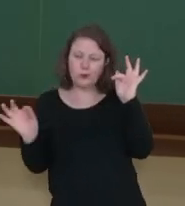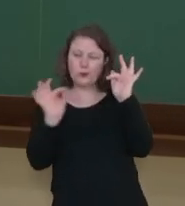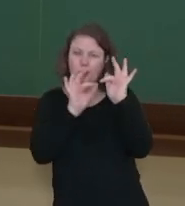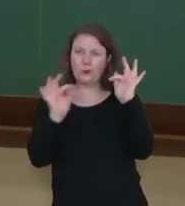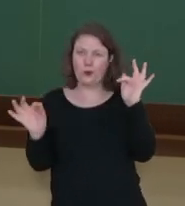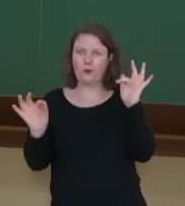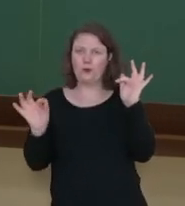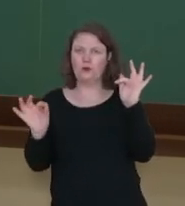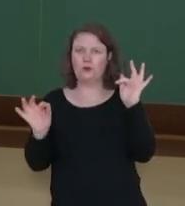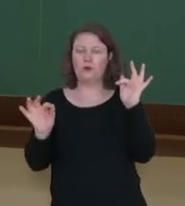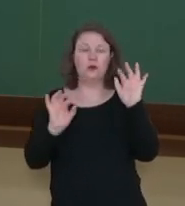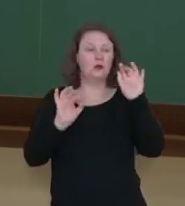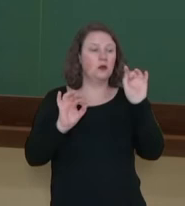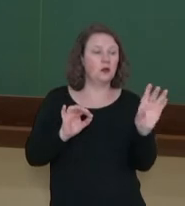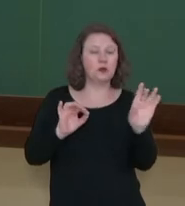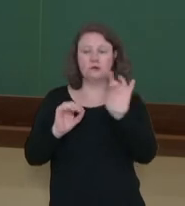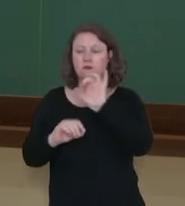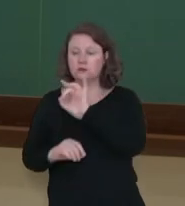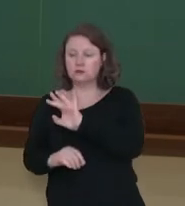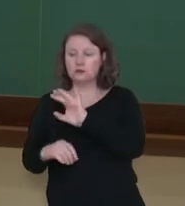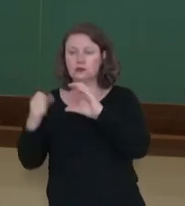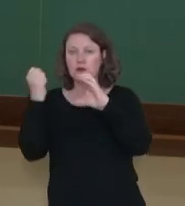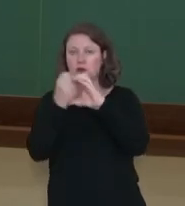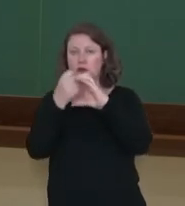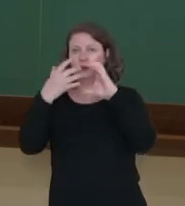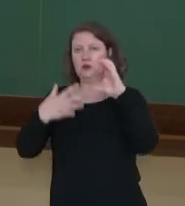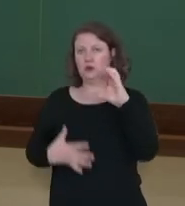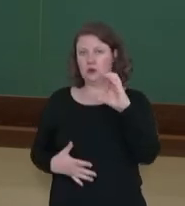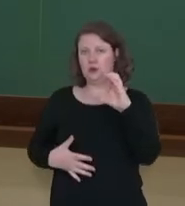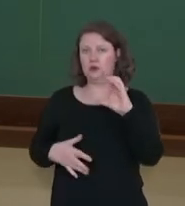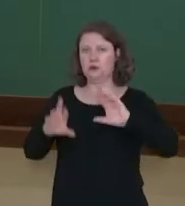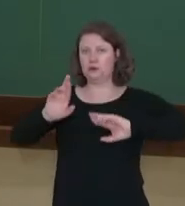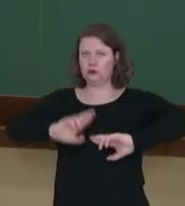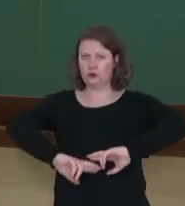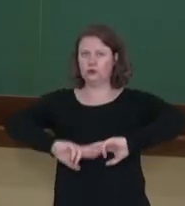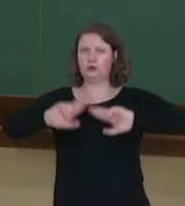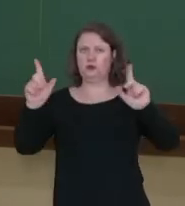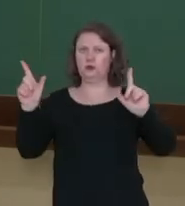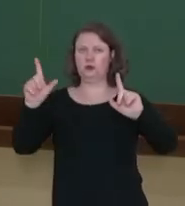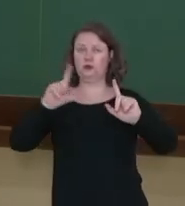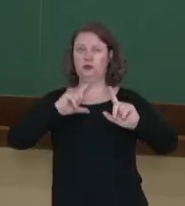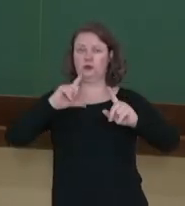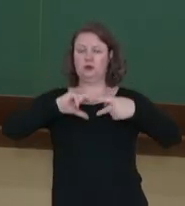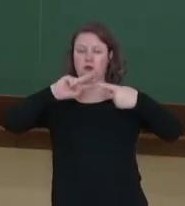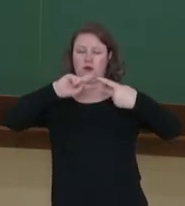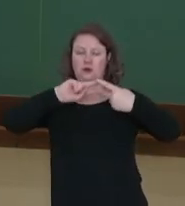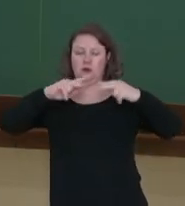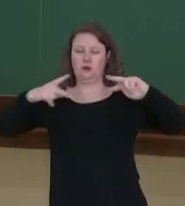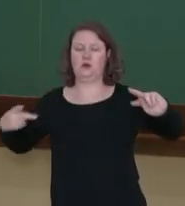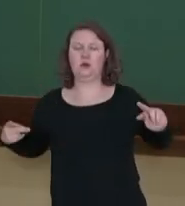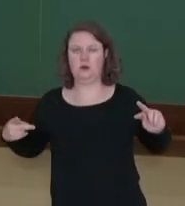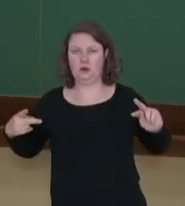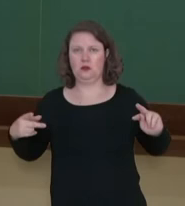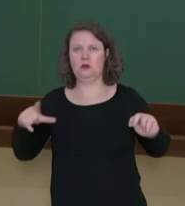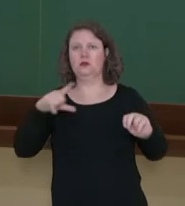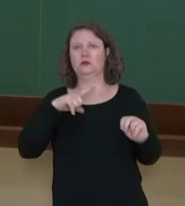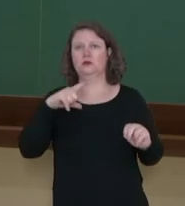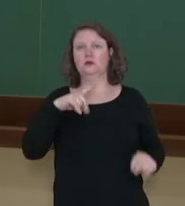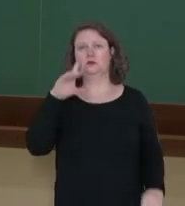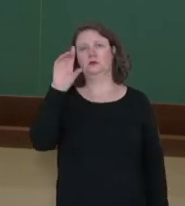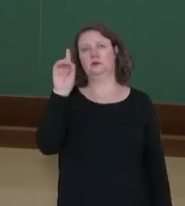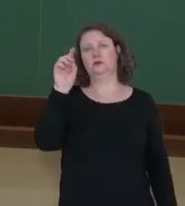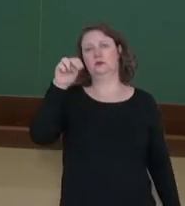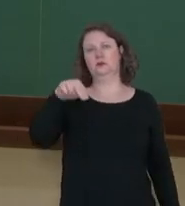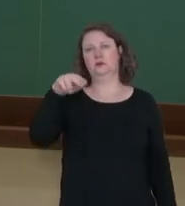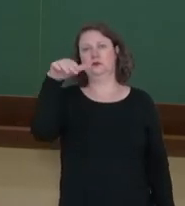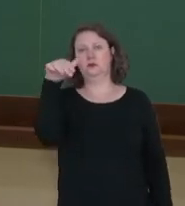as suas características. Cada indivíduo tem o seu material genético, tem o seu DNA. Então,